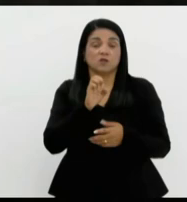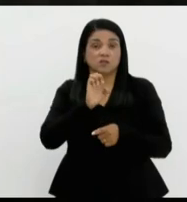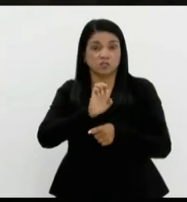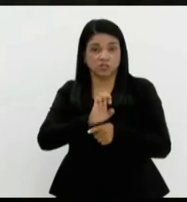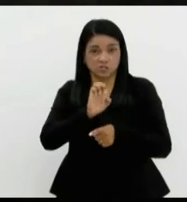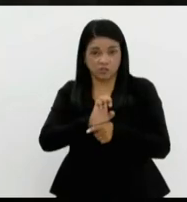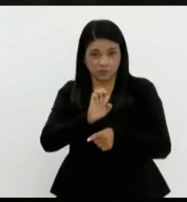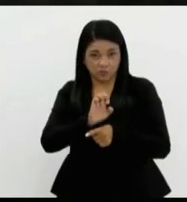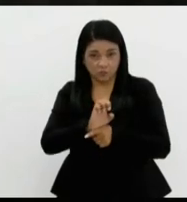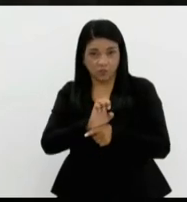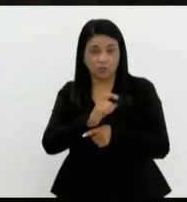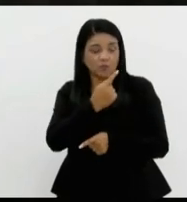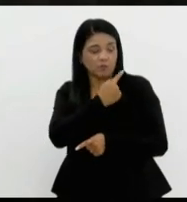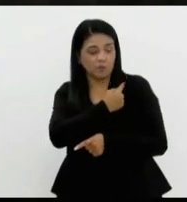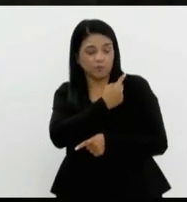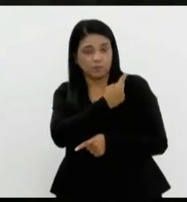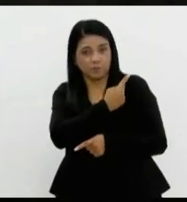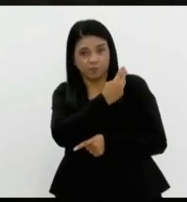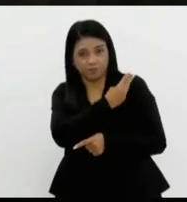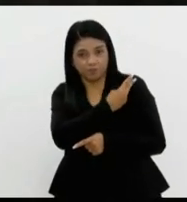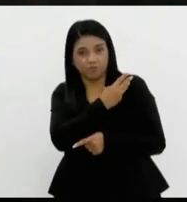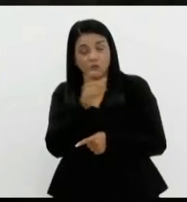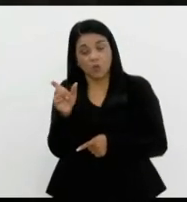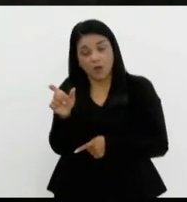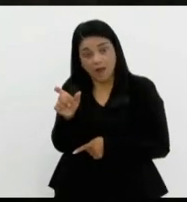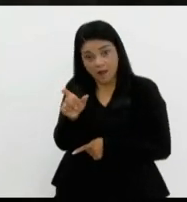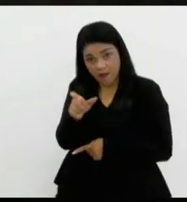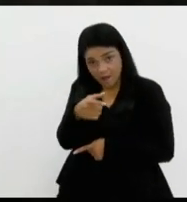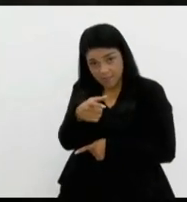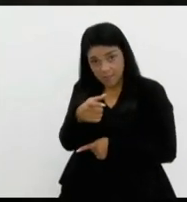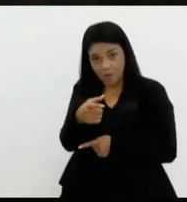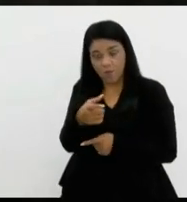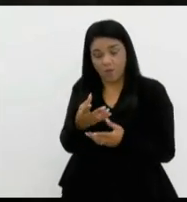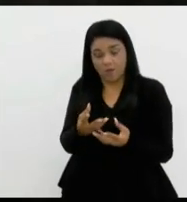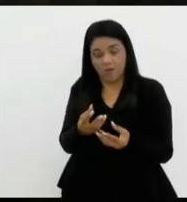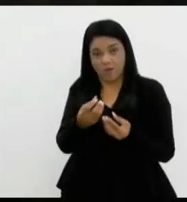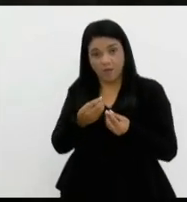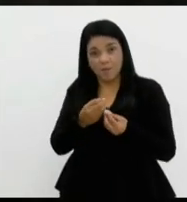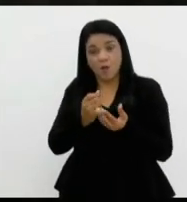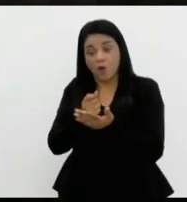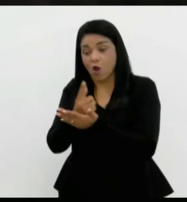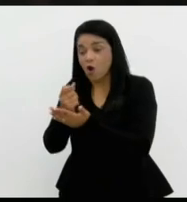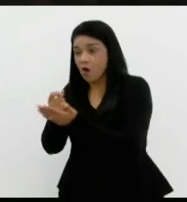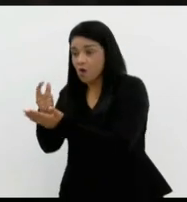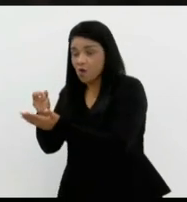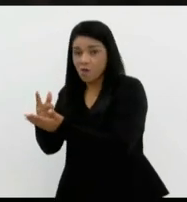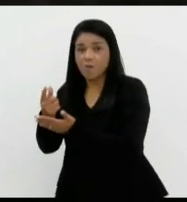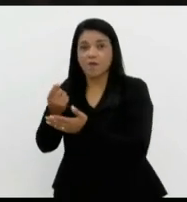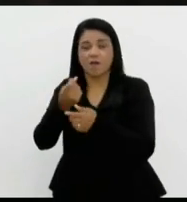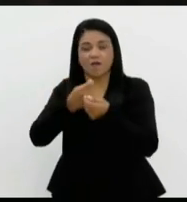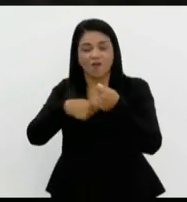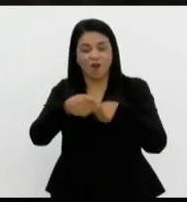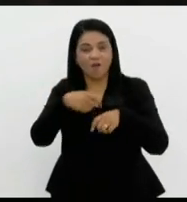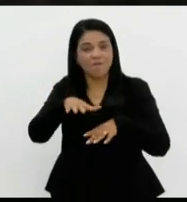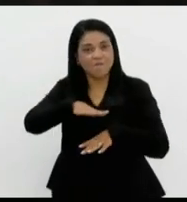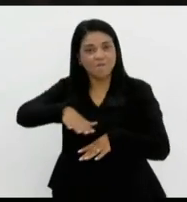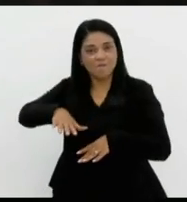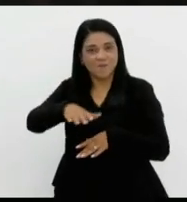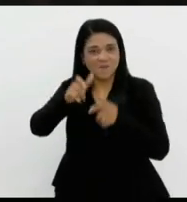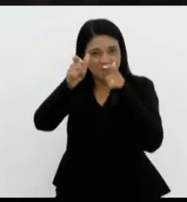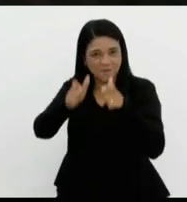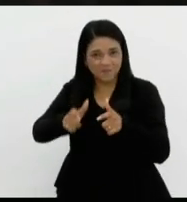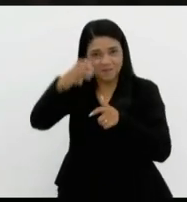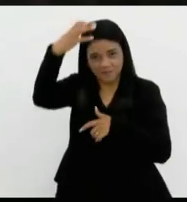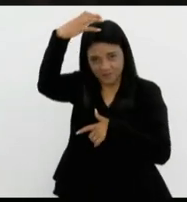médio, para que eles recebam na forma de um cartão, não é, para consumir no comércio local. E isso vai